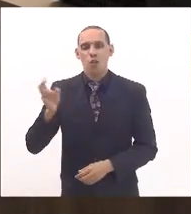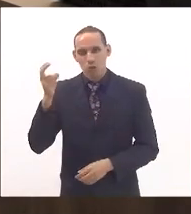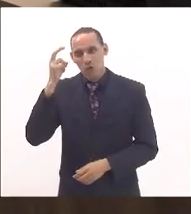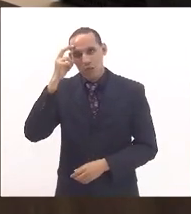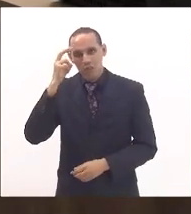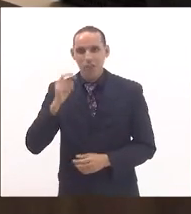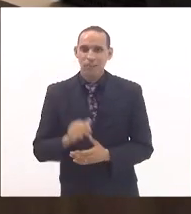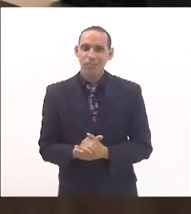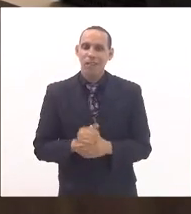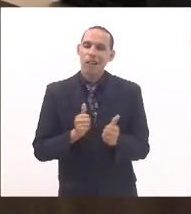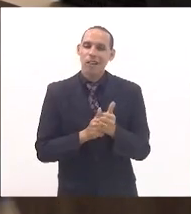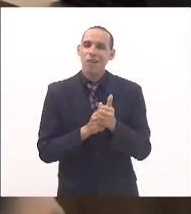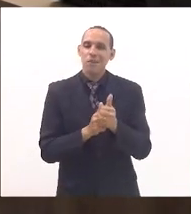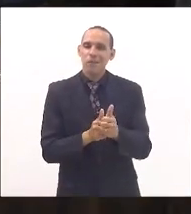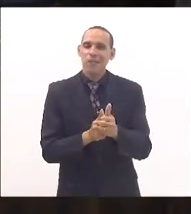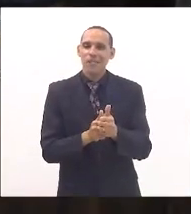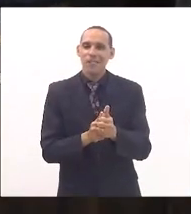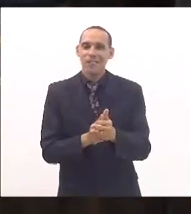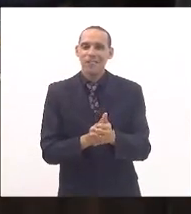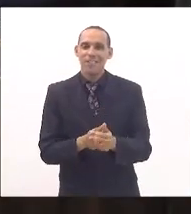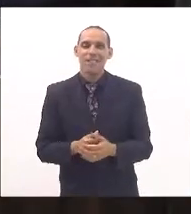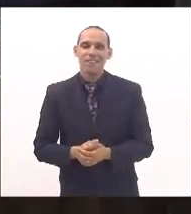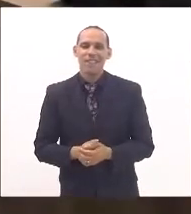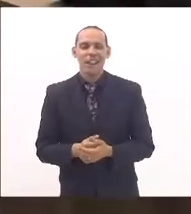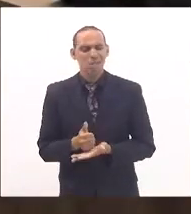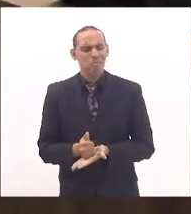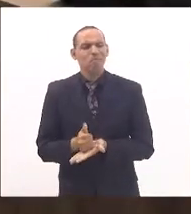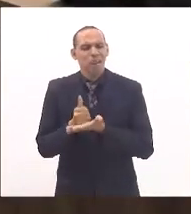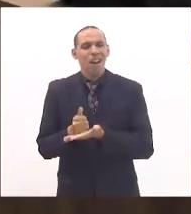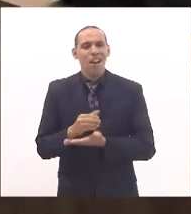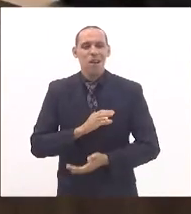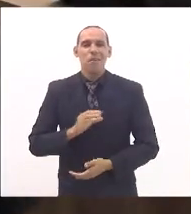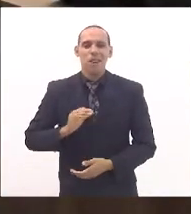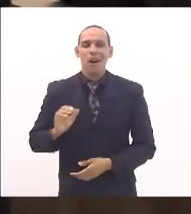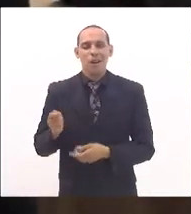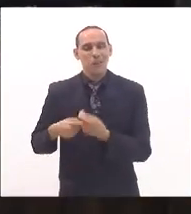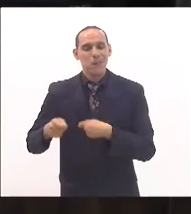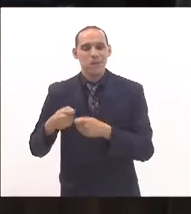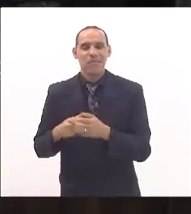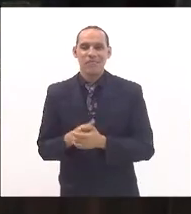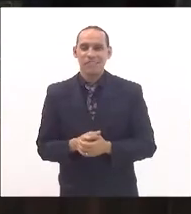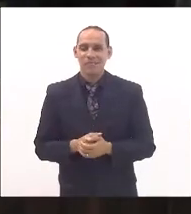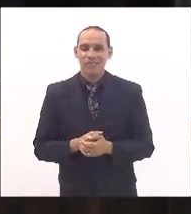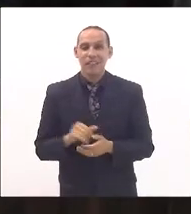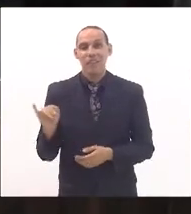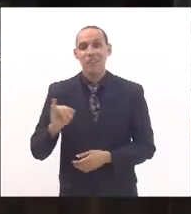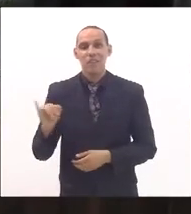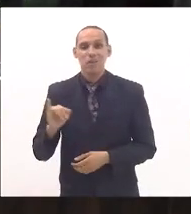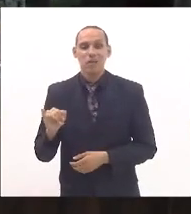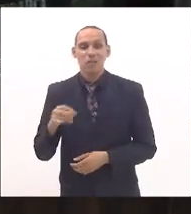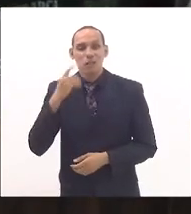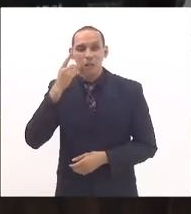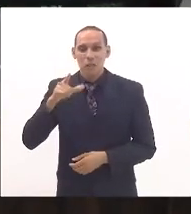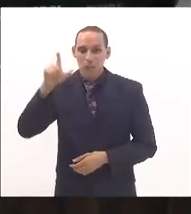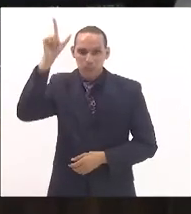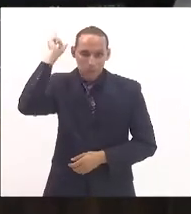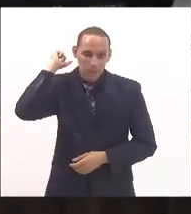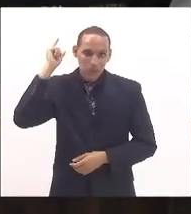Eurico, acompanhar o douto parecer, bem fundamentado parecer da Comissão de Economia. Pela tributação, deputado Luiz Paulo.